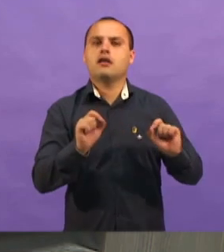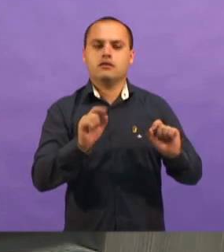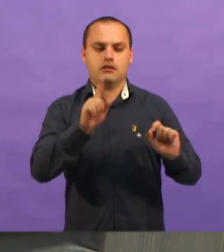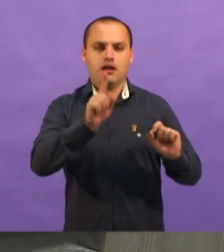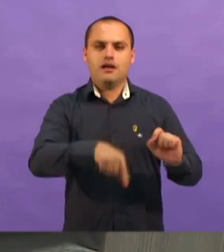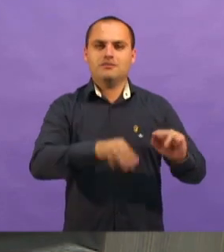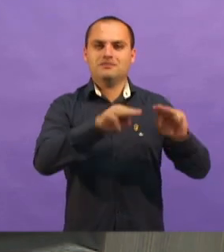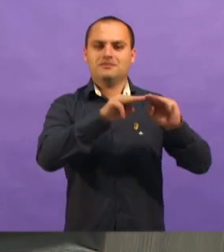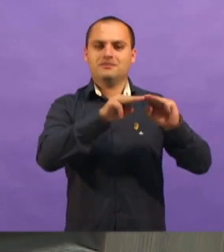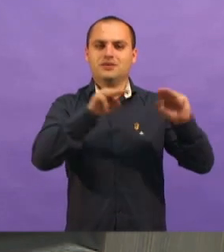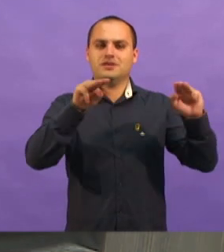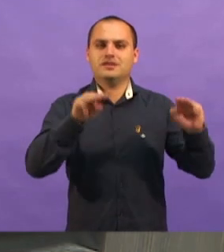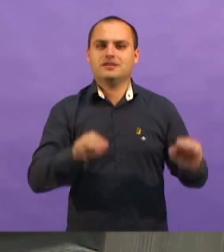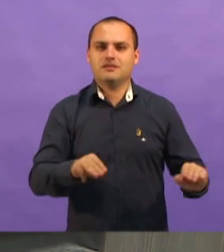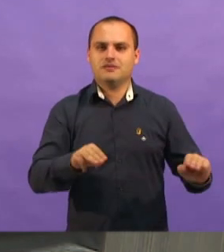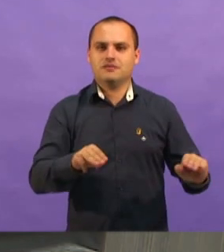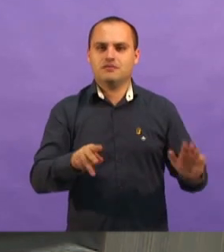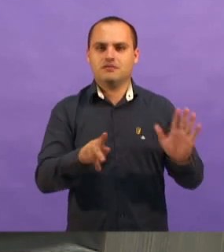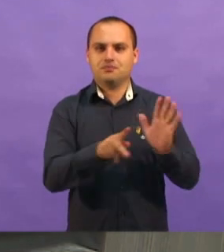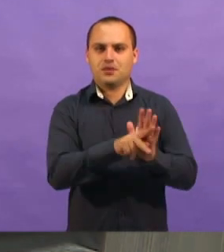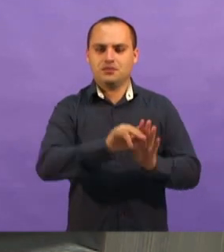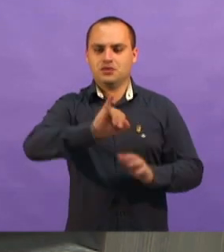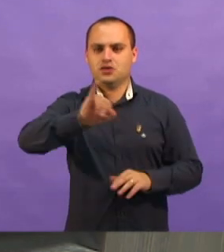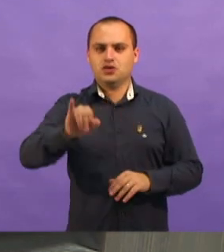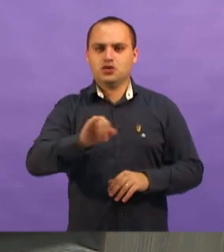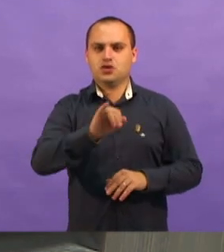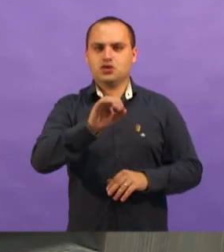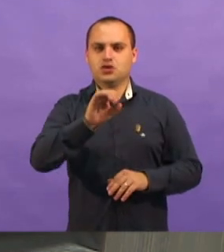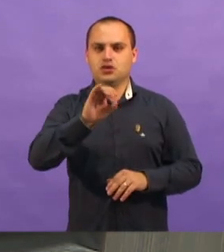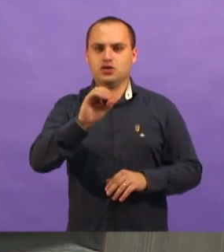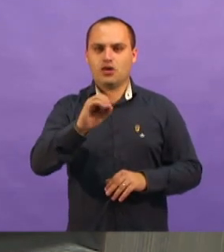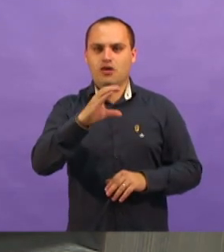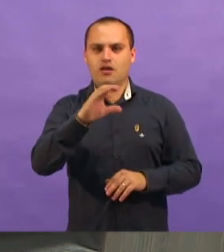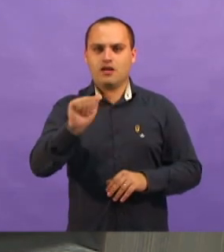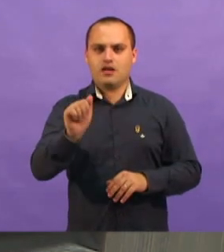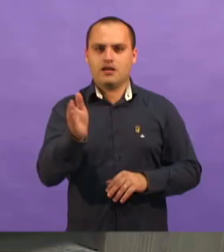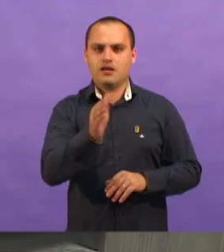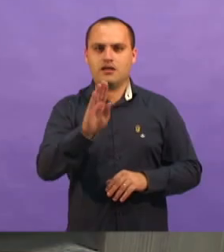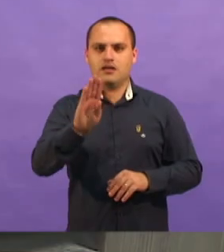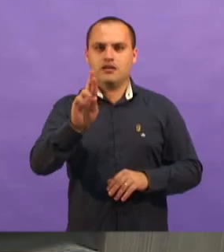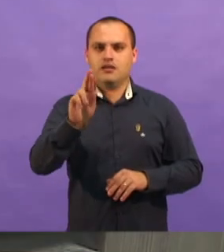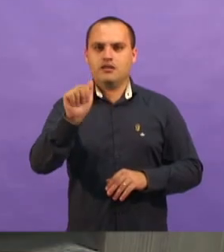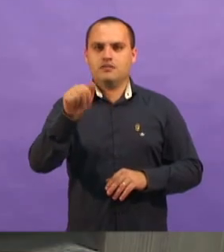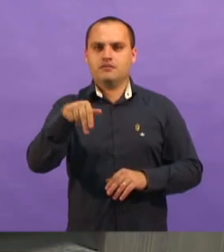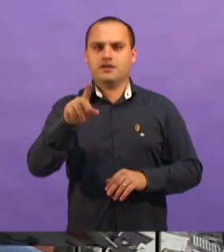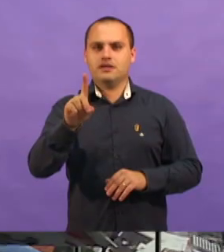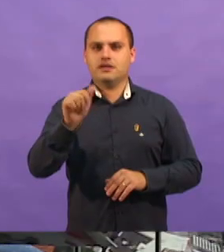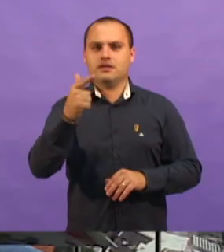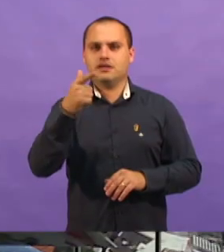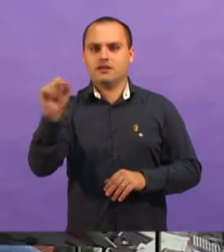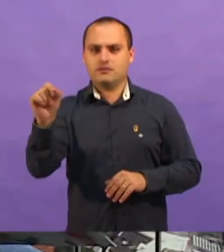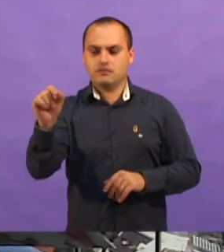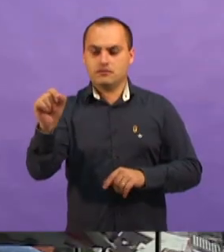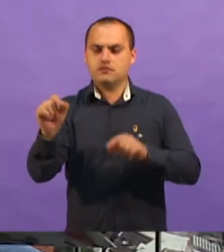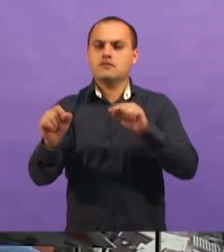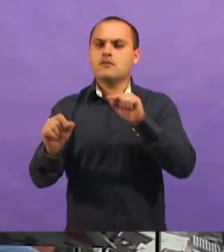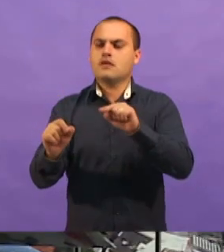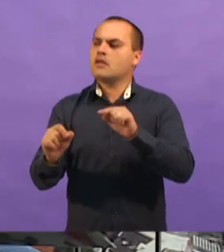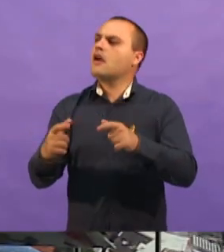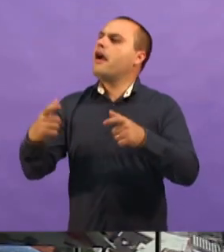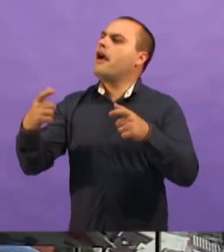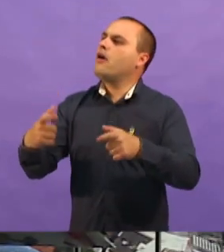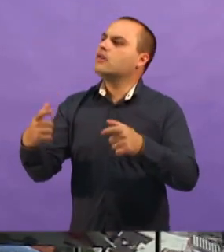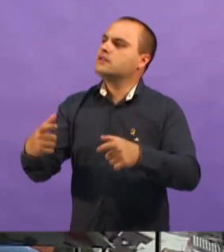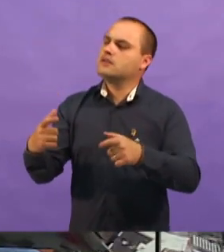visitava em Itajaí, era o Museu do Joca Brandão. E ficava onde? O autor fala, o professor Edson Dávila, o autor fala